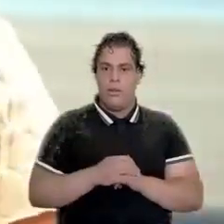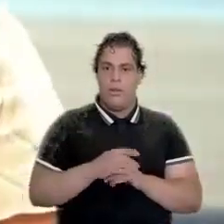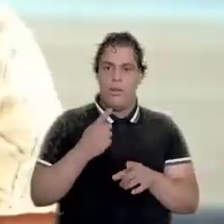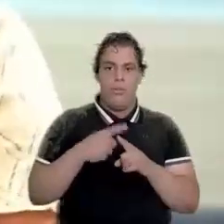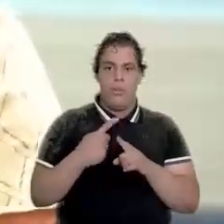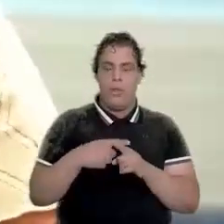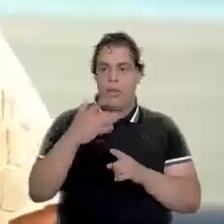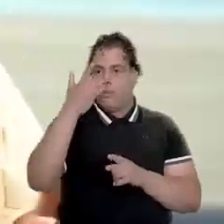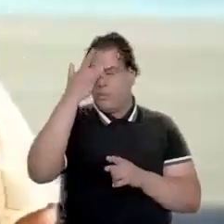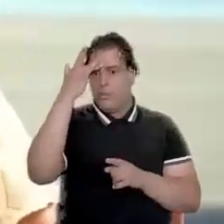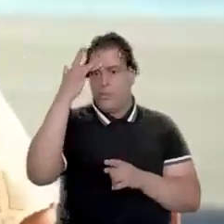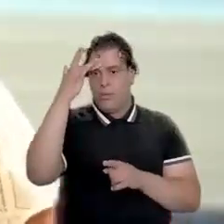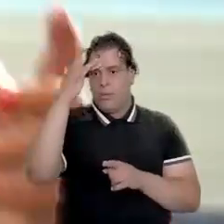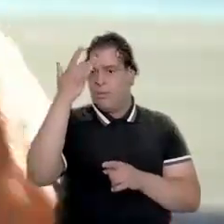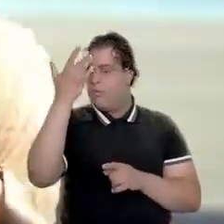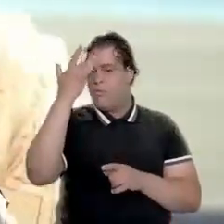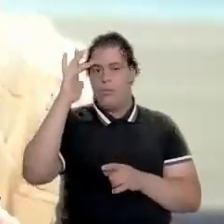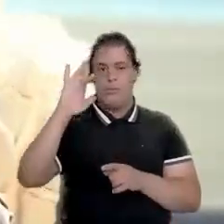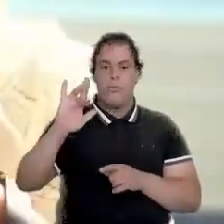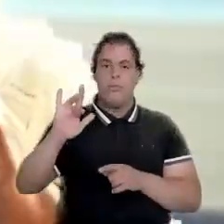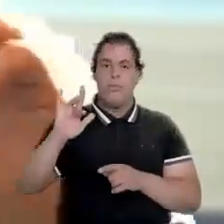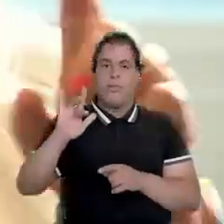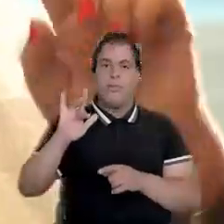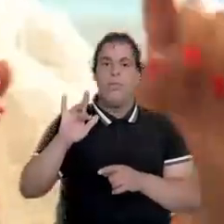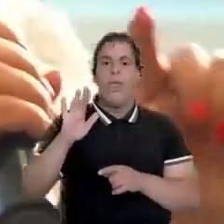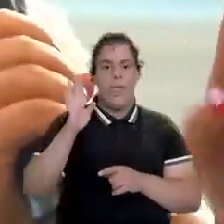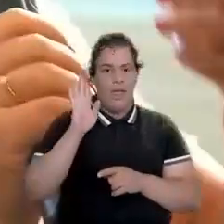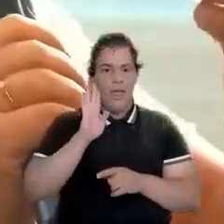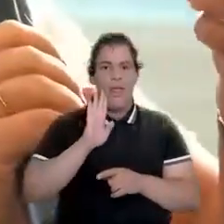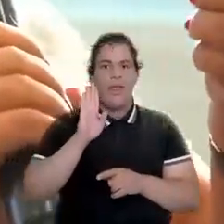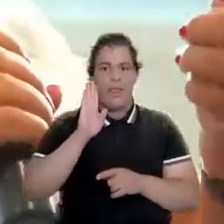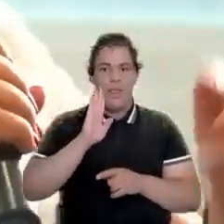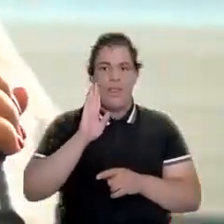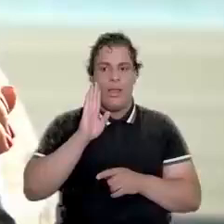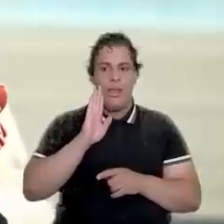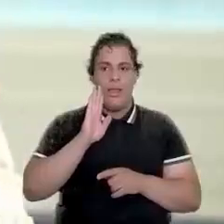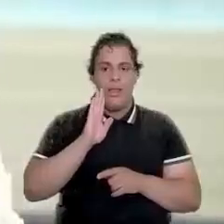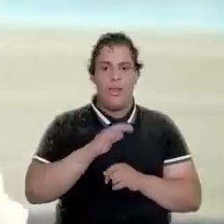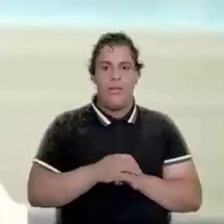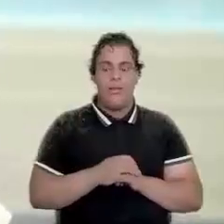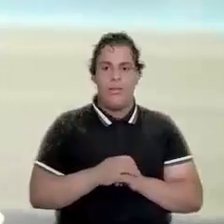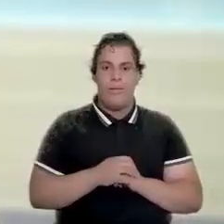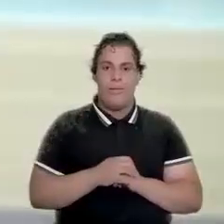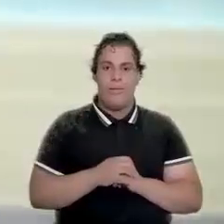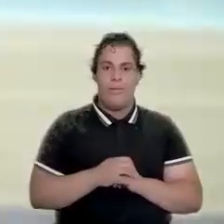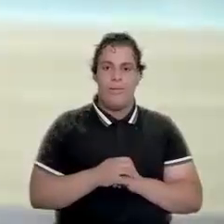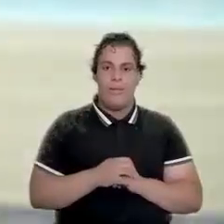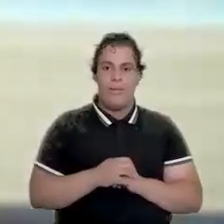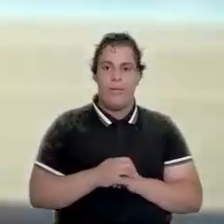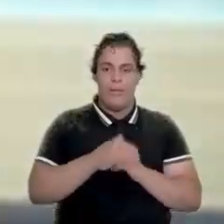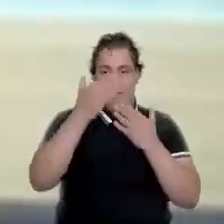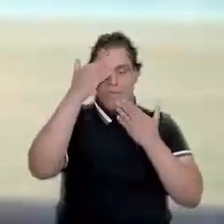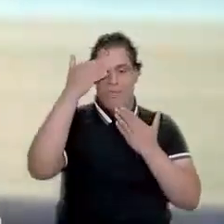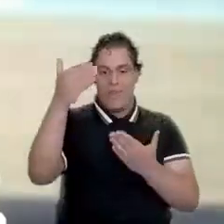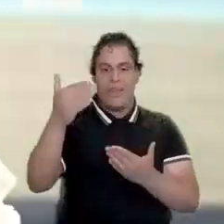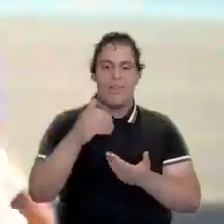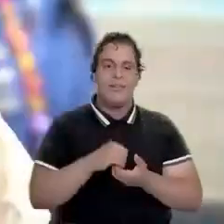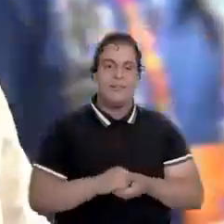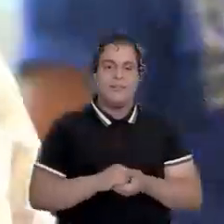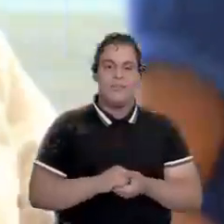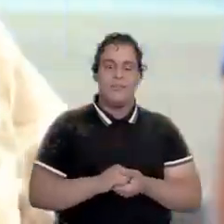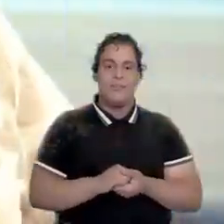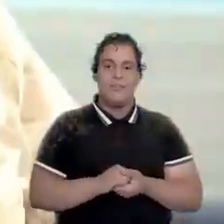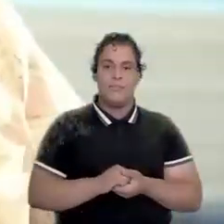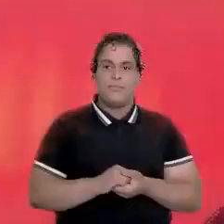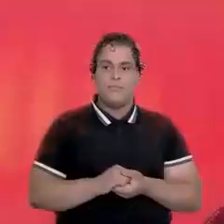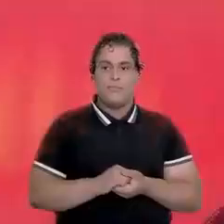todo mundo sabe o que é uma aldrava, e é muito interessante sabê-lo, não é, professora? Doutora, obrigada.